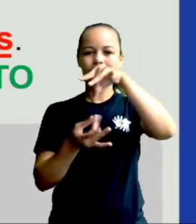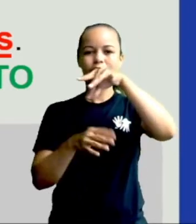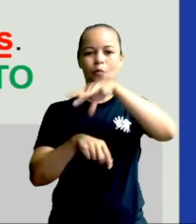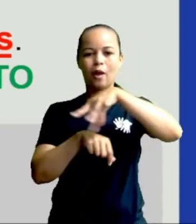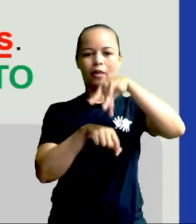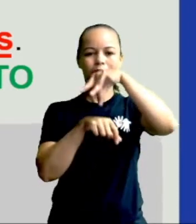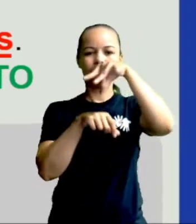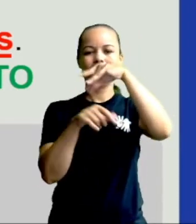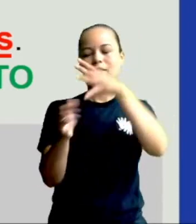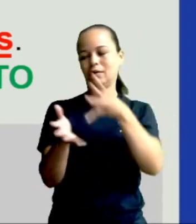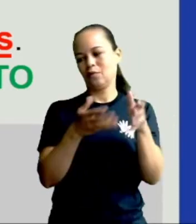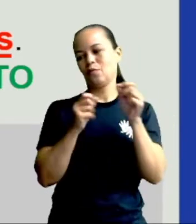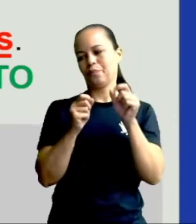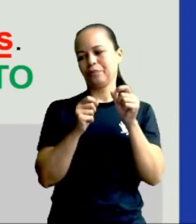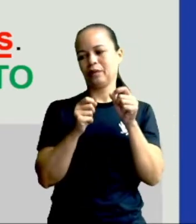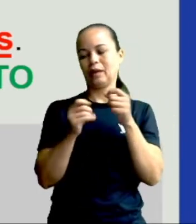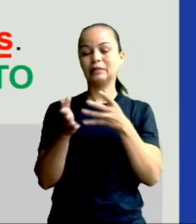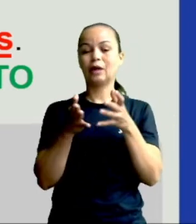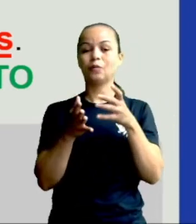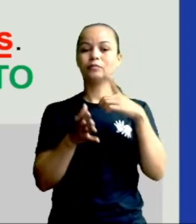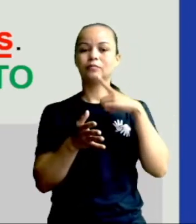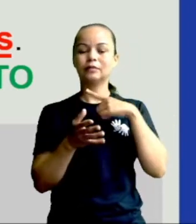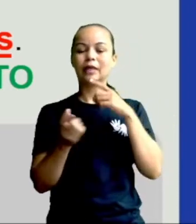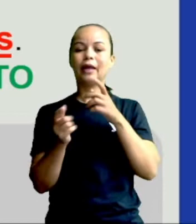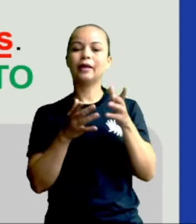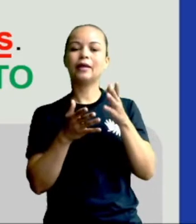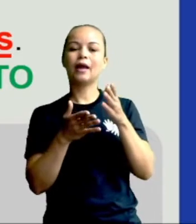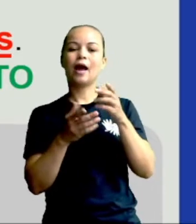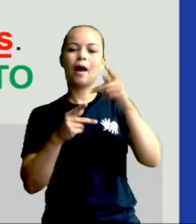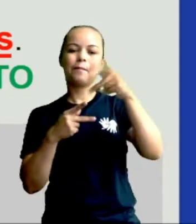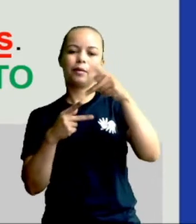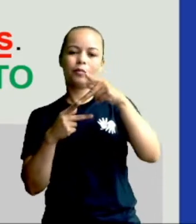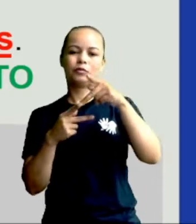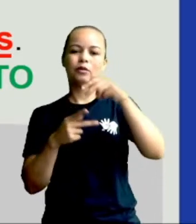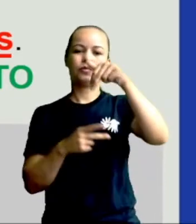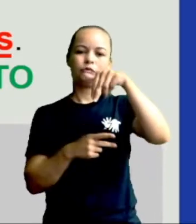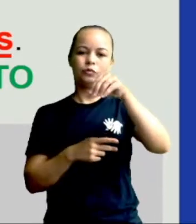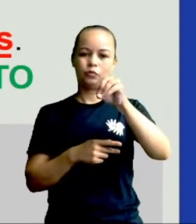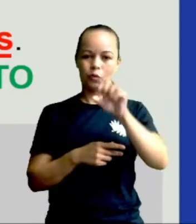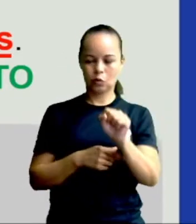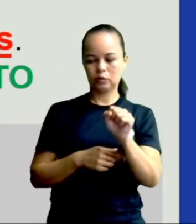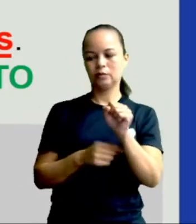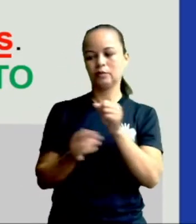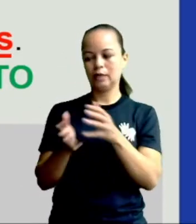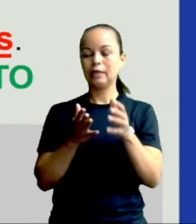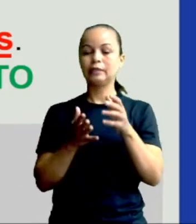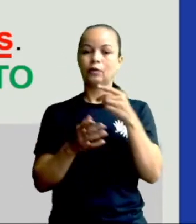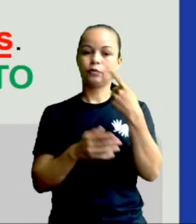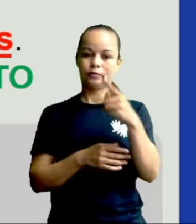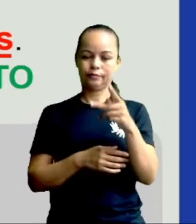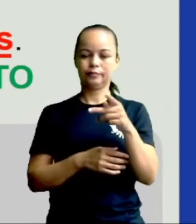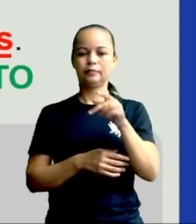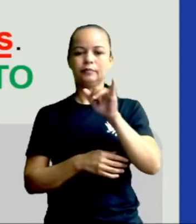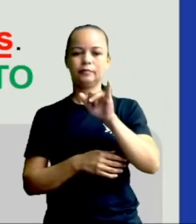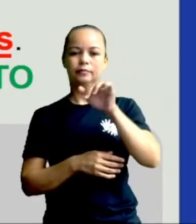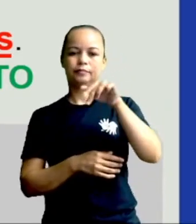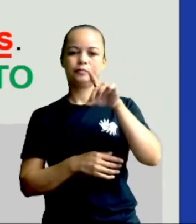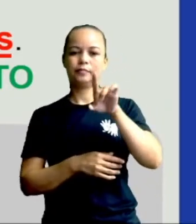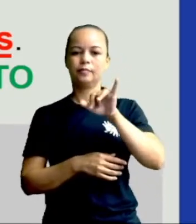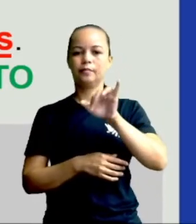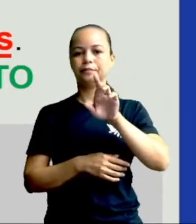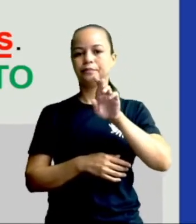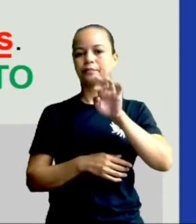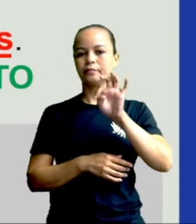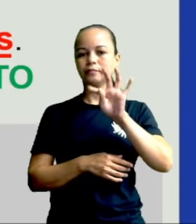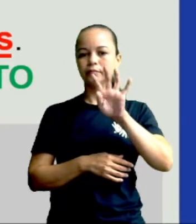acreditar e espíritos a a preposição nos nesse caso a relação ela é indireta porque